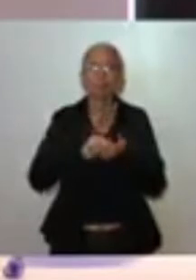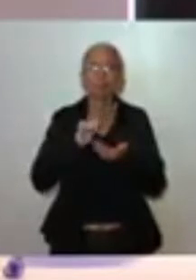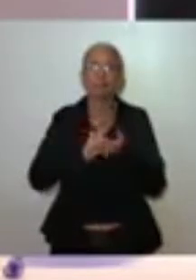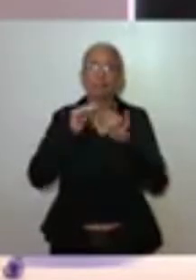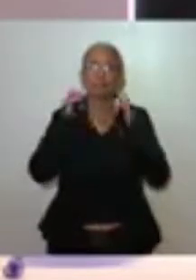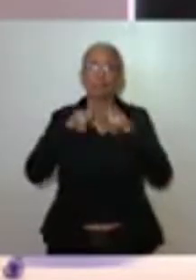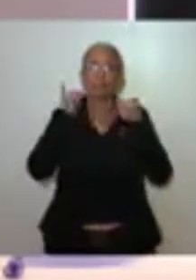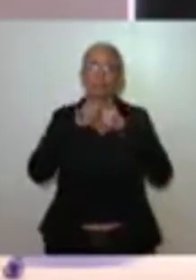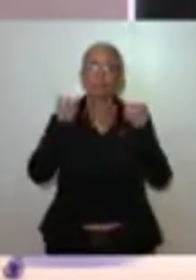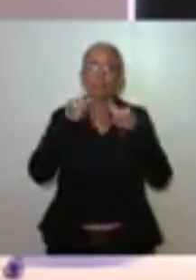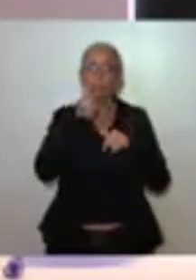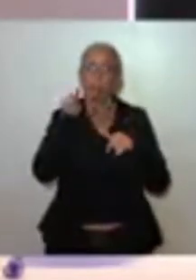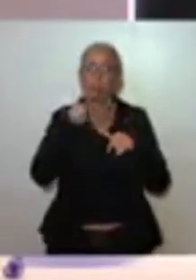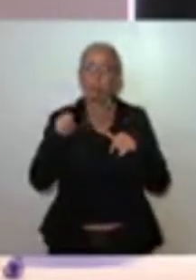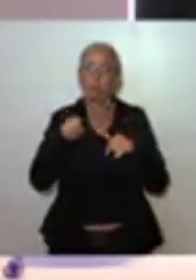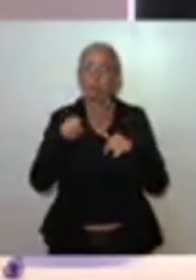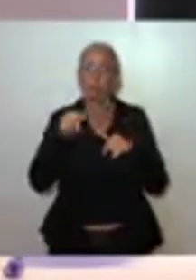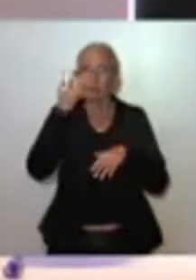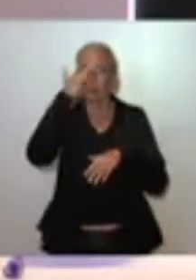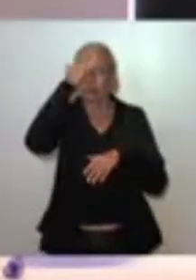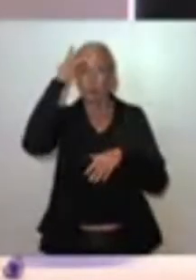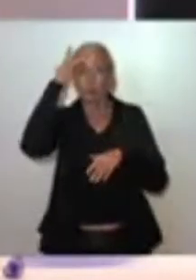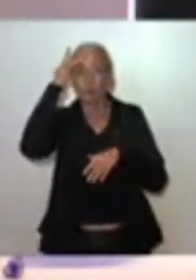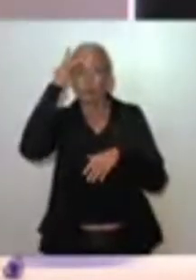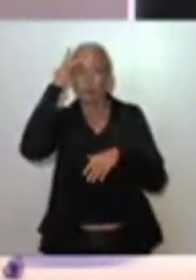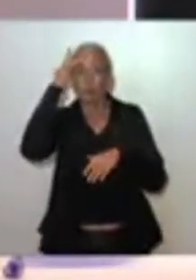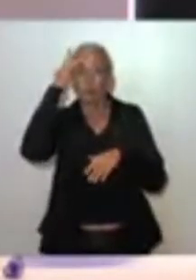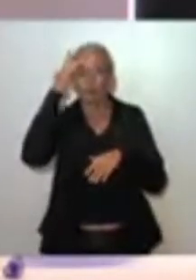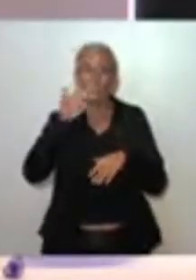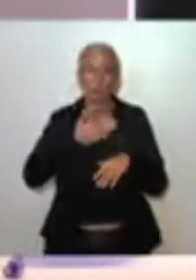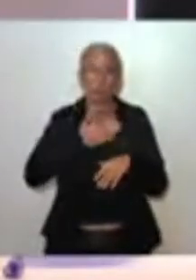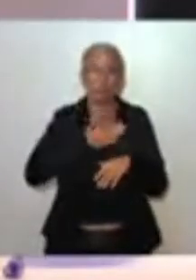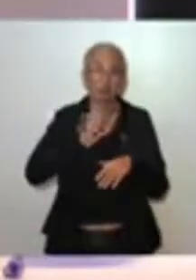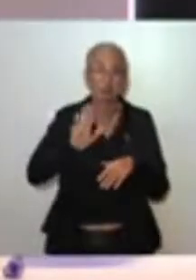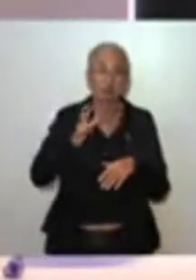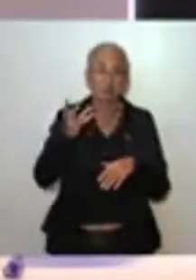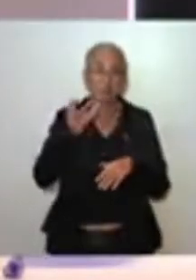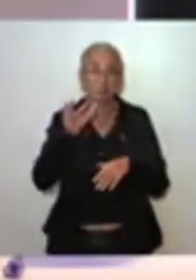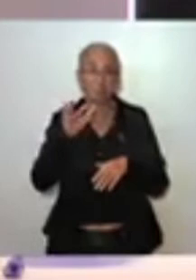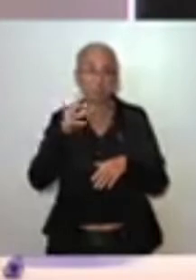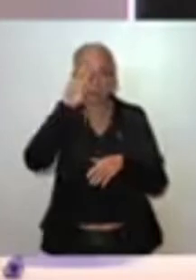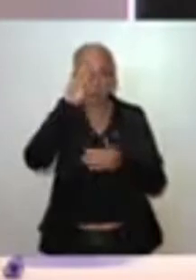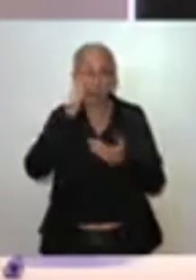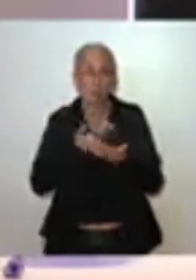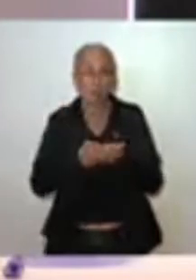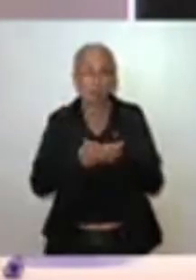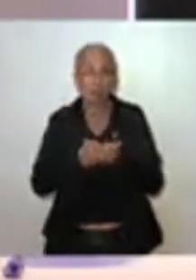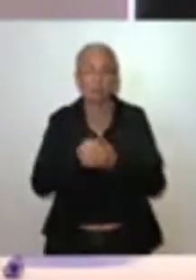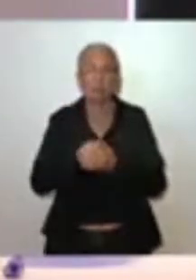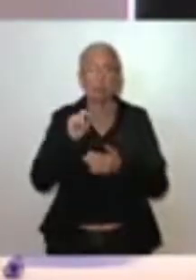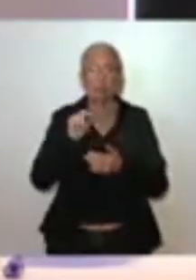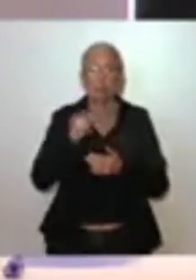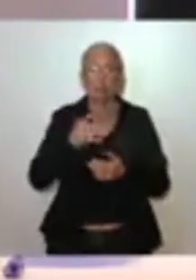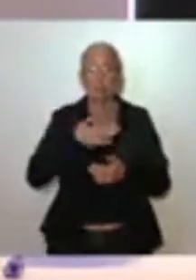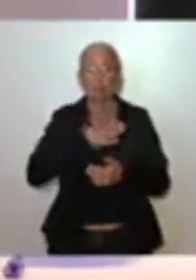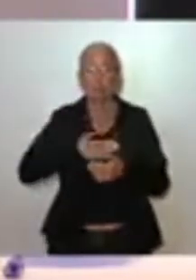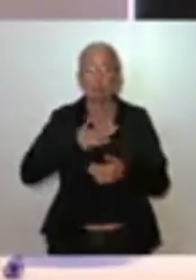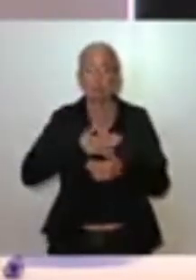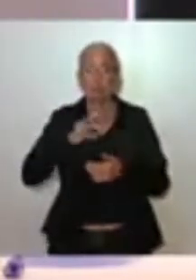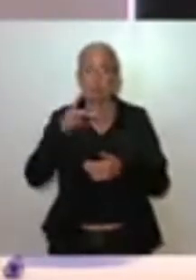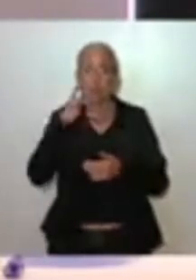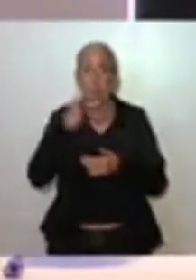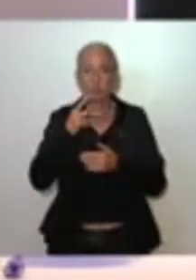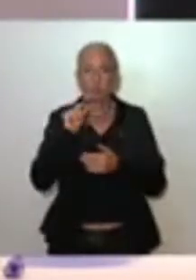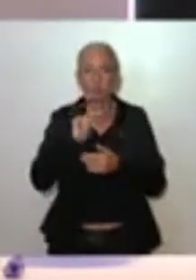algumas pessoas desinformadas de boa-fé e algumas pessoas desinformadas de uma festa tanto eu gostaria de desfazer logo